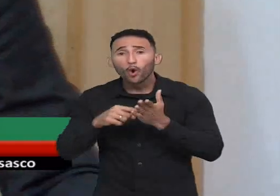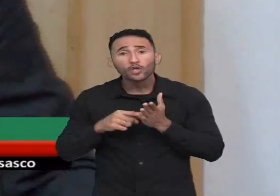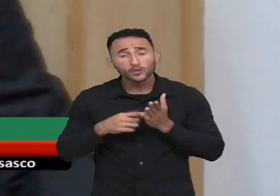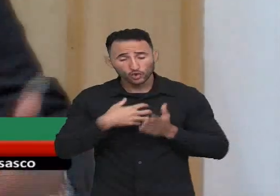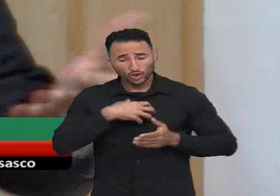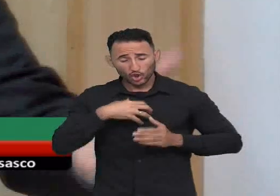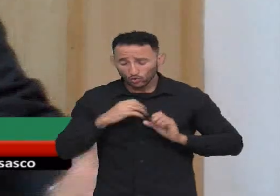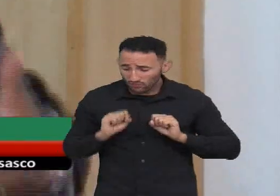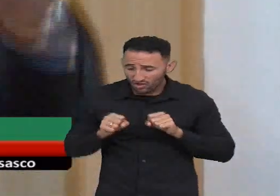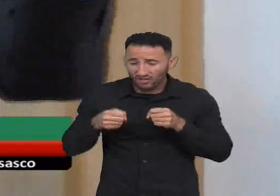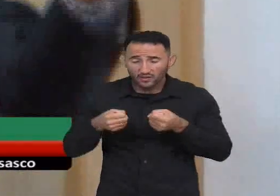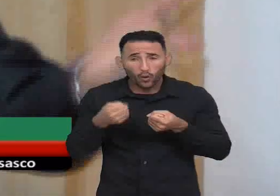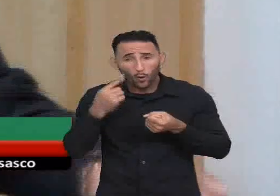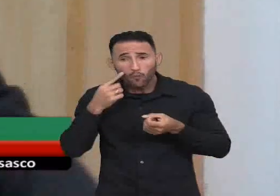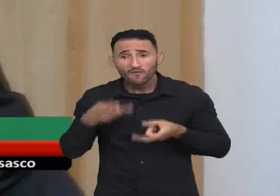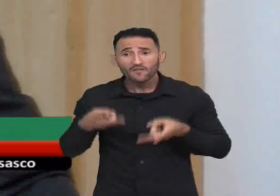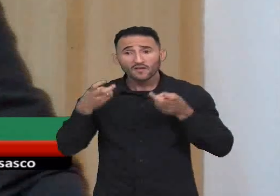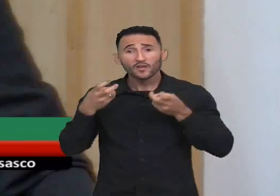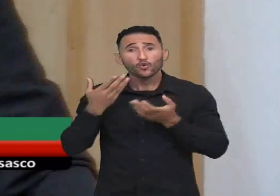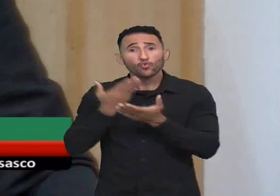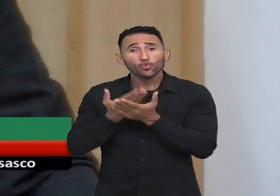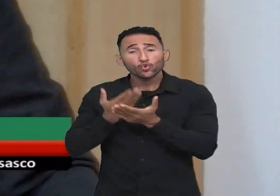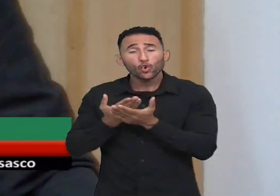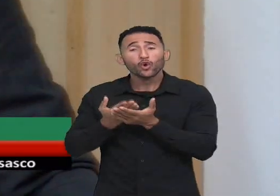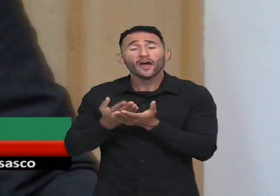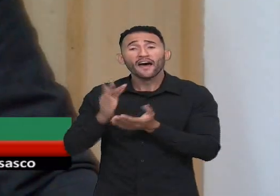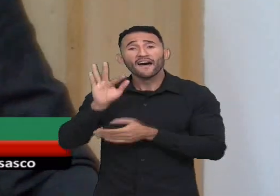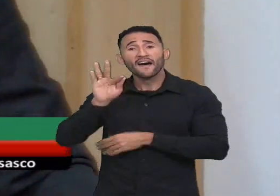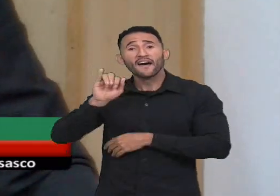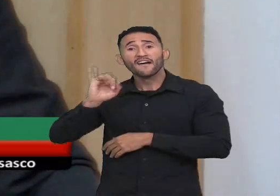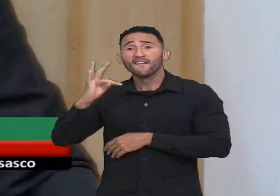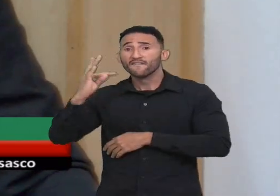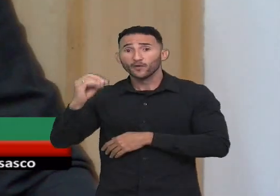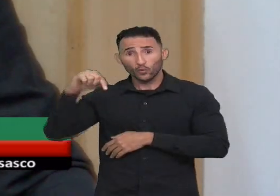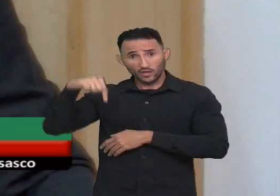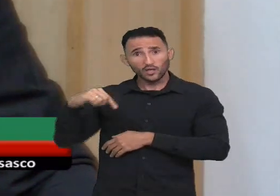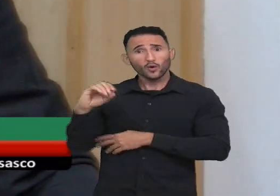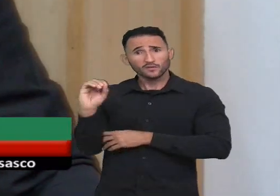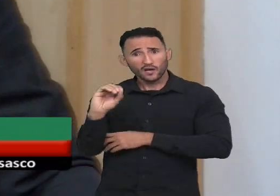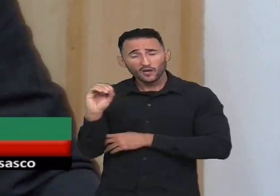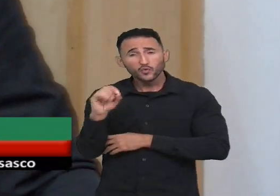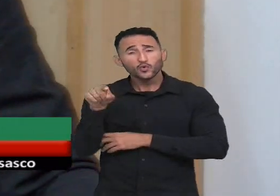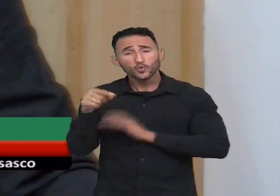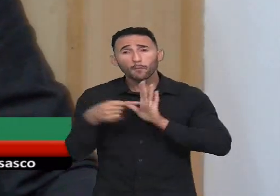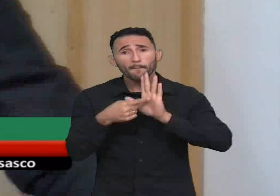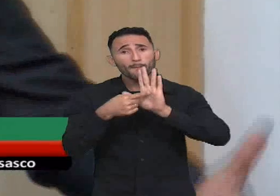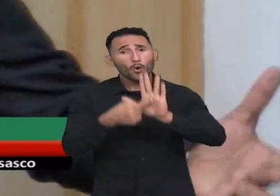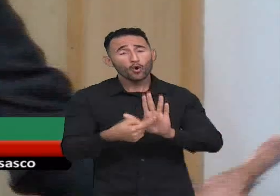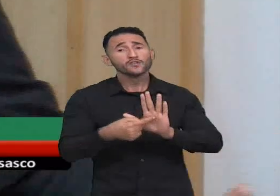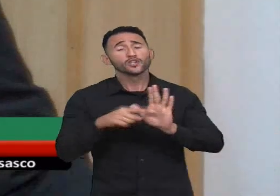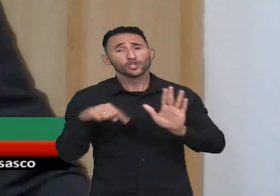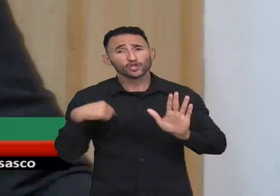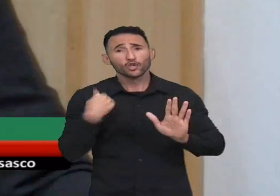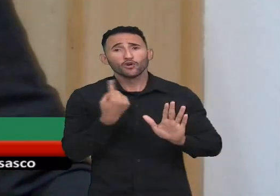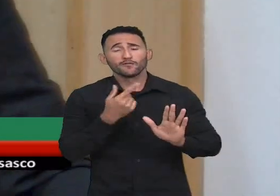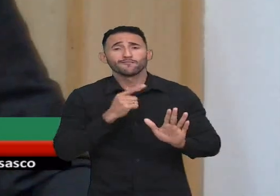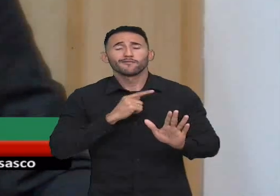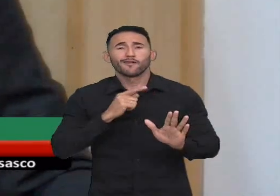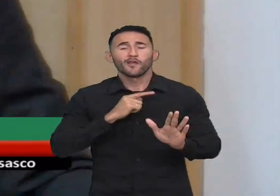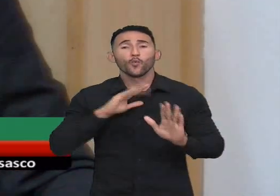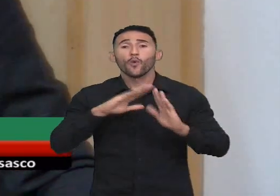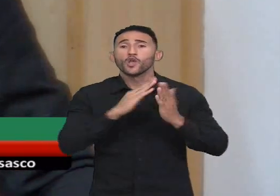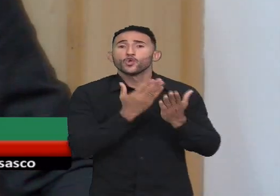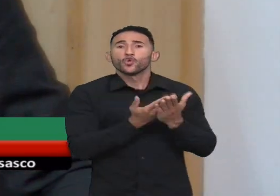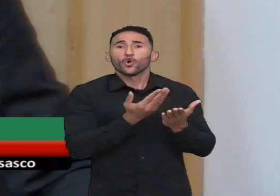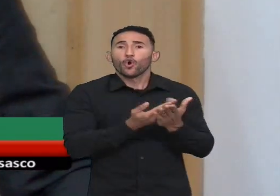dedicação. Vi aqui que você estudou na FITO, aqui também, na nossa cidade. Isso demonstra que nós temos uma escola